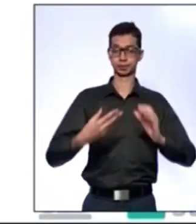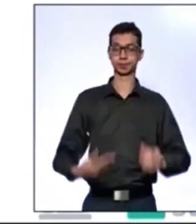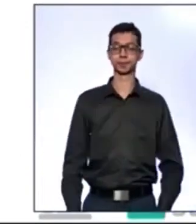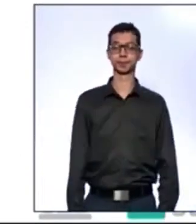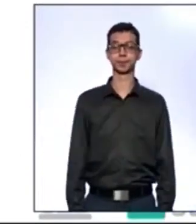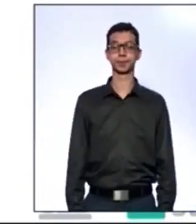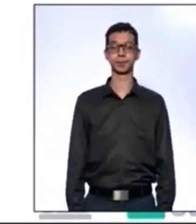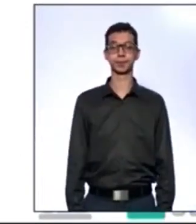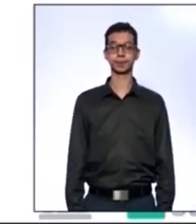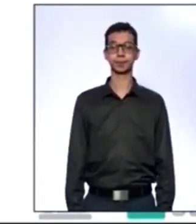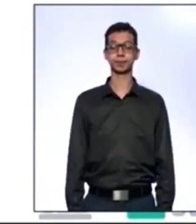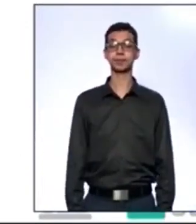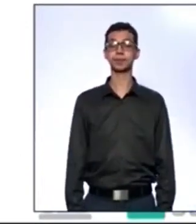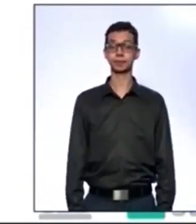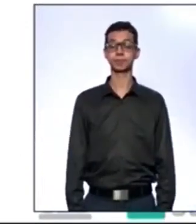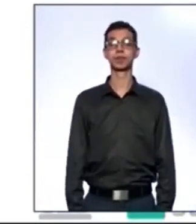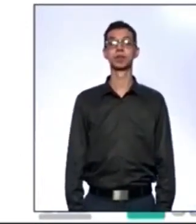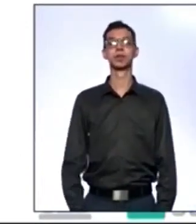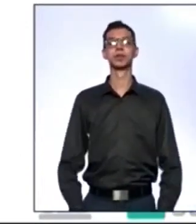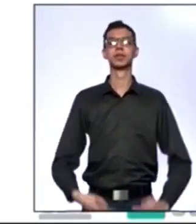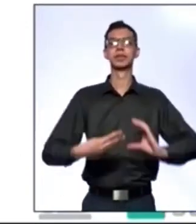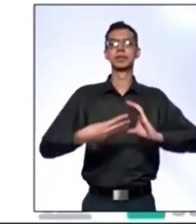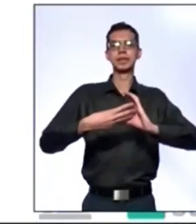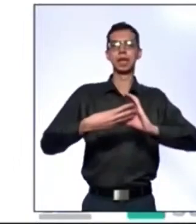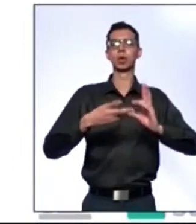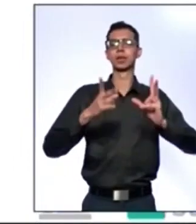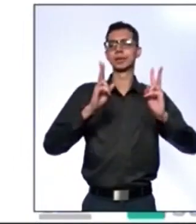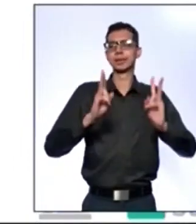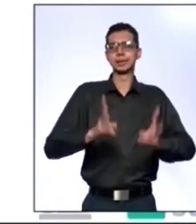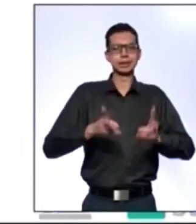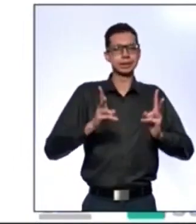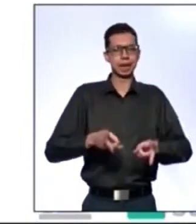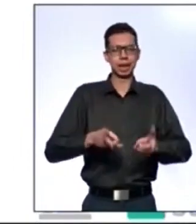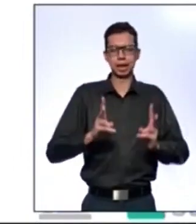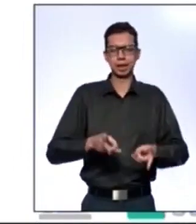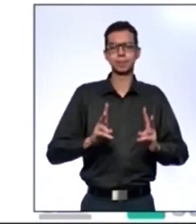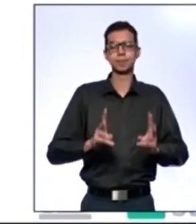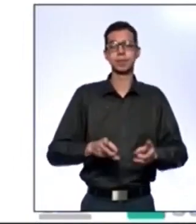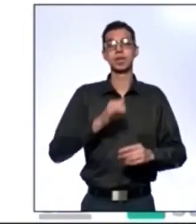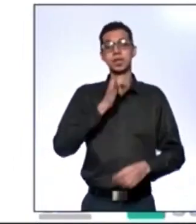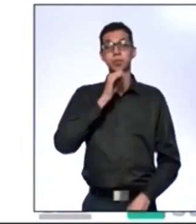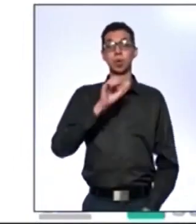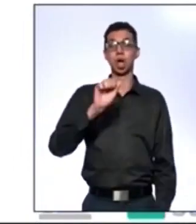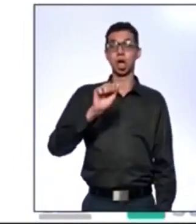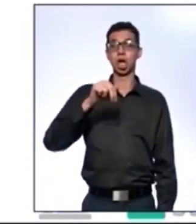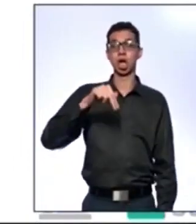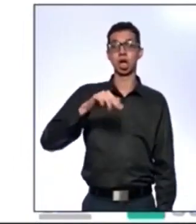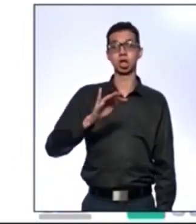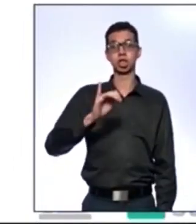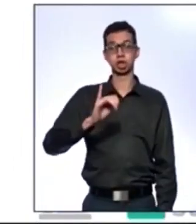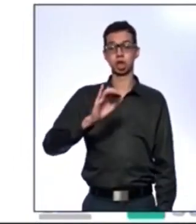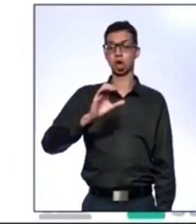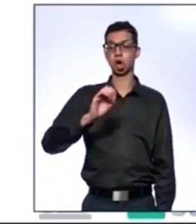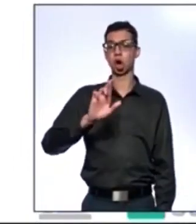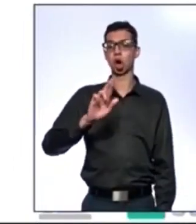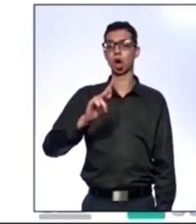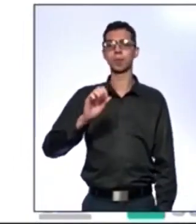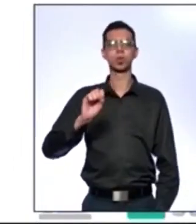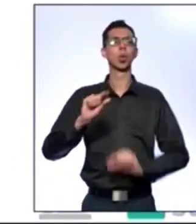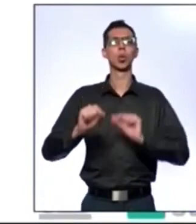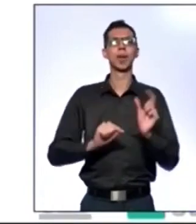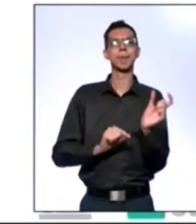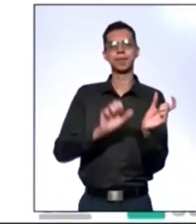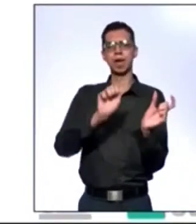são células especializadas na produção de anticorpos. Anti quer dizer contra. Anticorpo